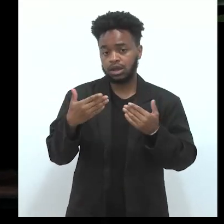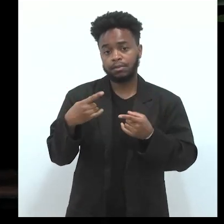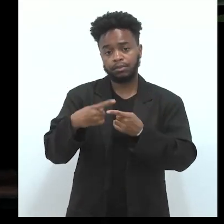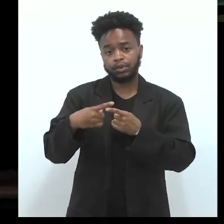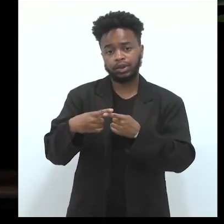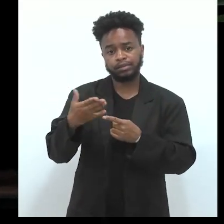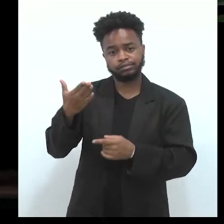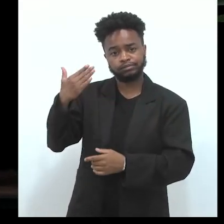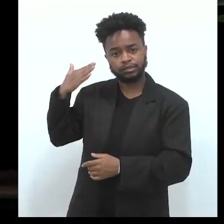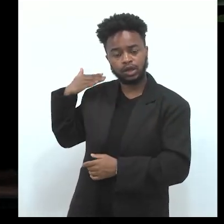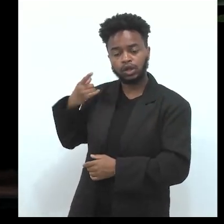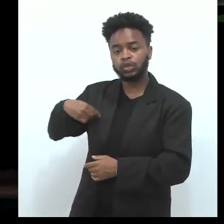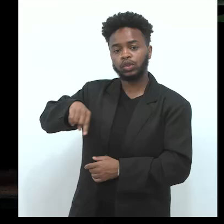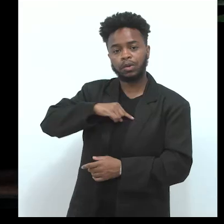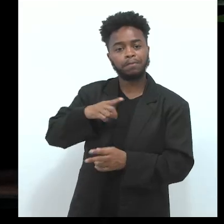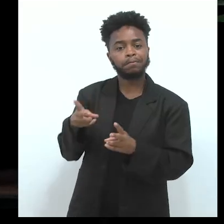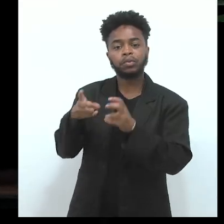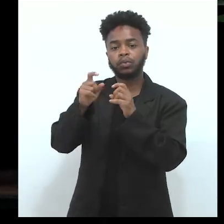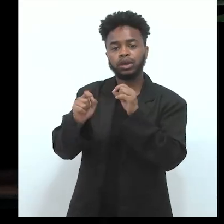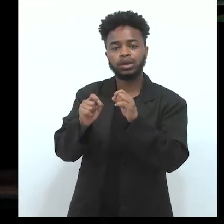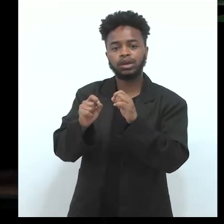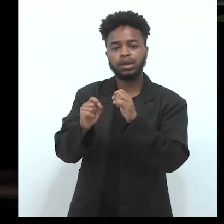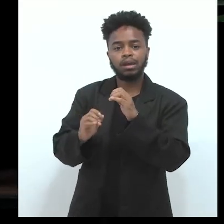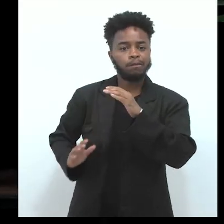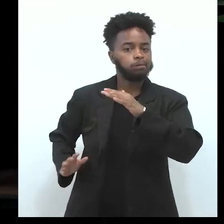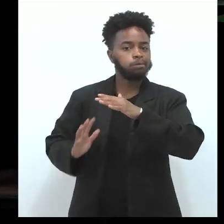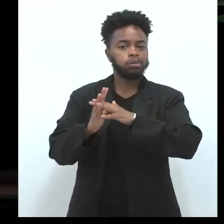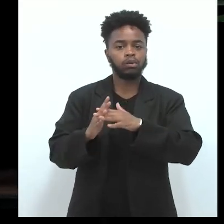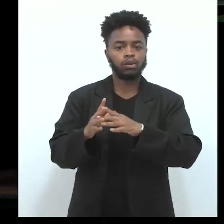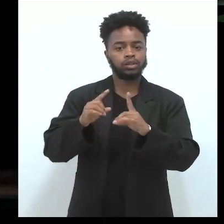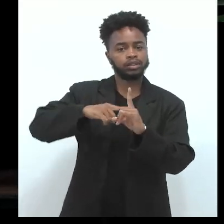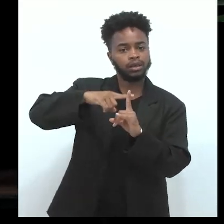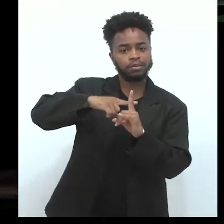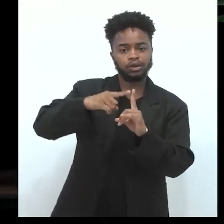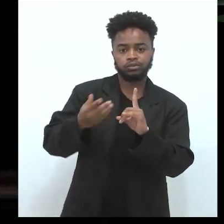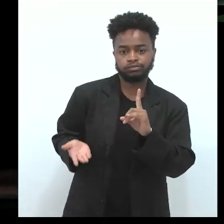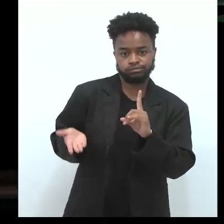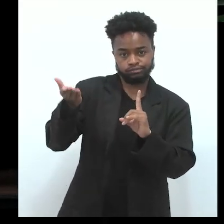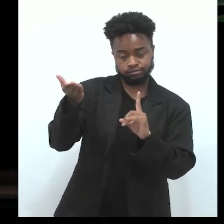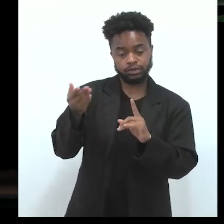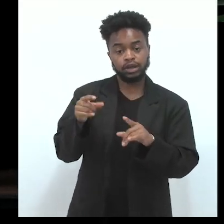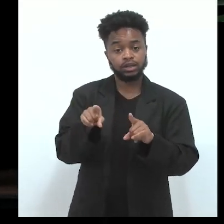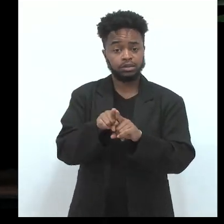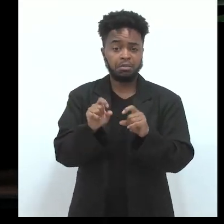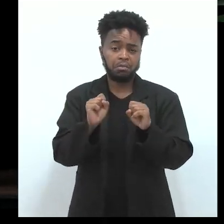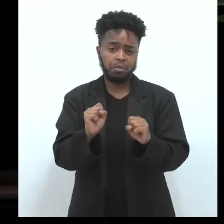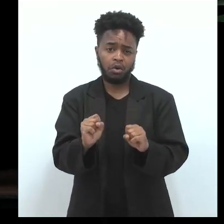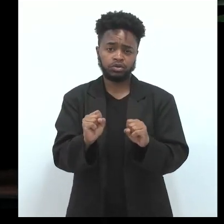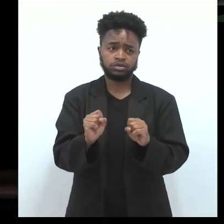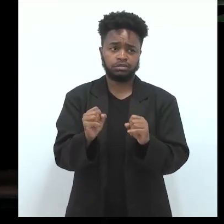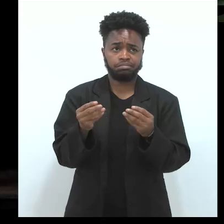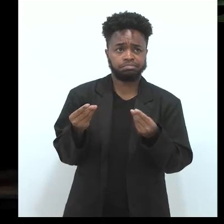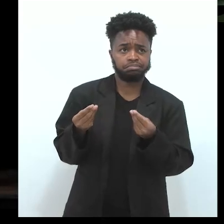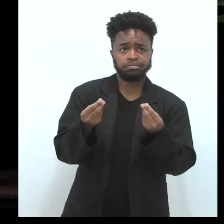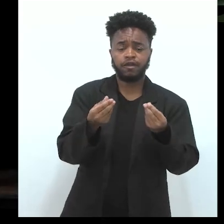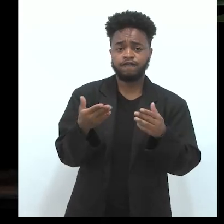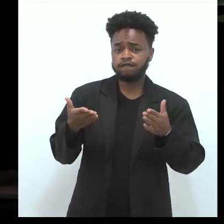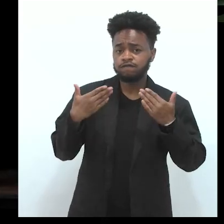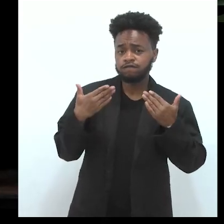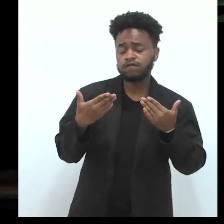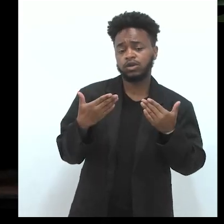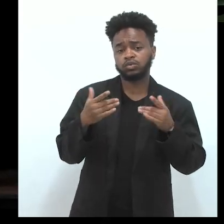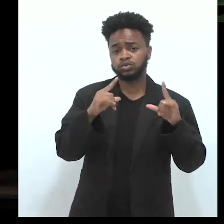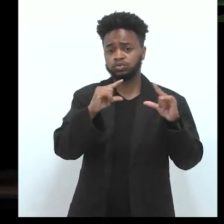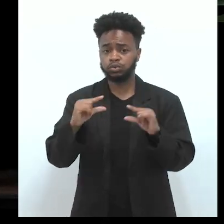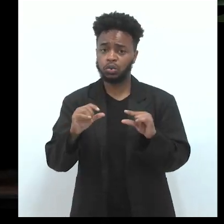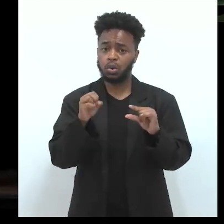observado nos últimos anos. Cada ano que passa, bate os recordes de temperatura. Pode ser um pouco mais fresco, um pouco mais